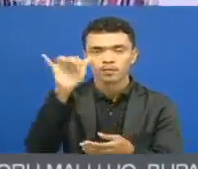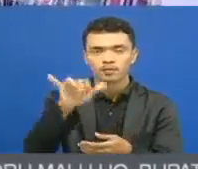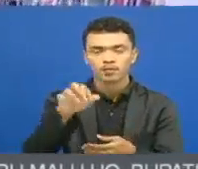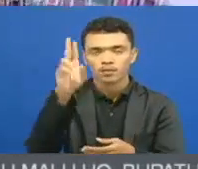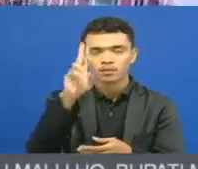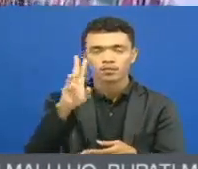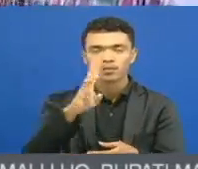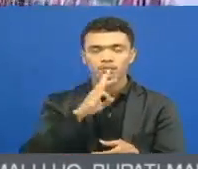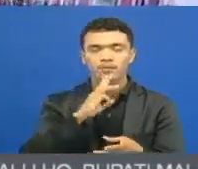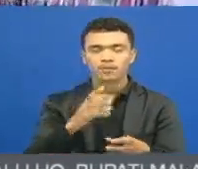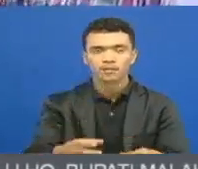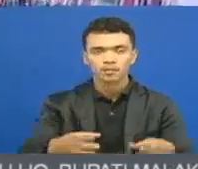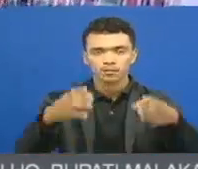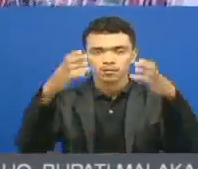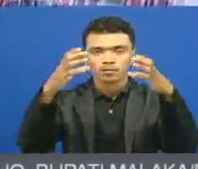bem posto.